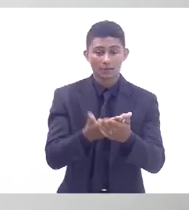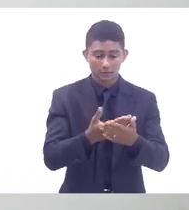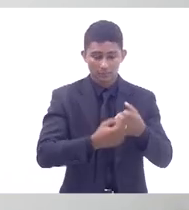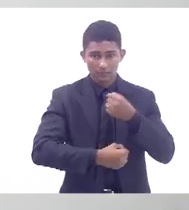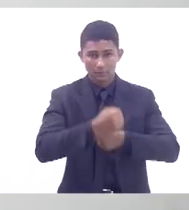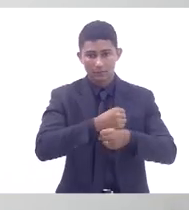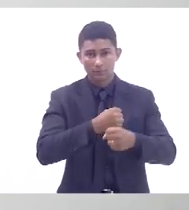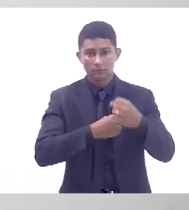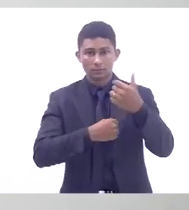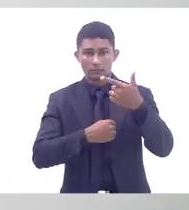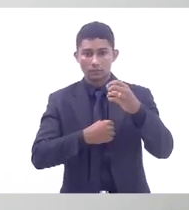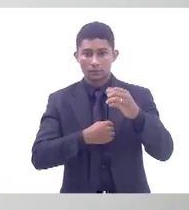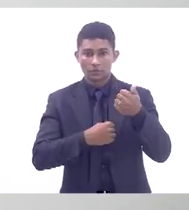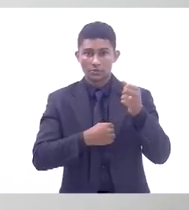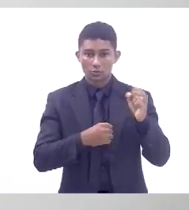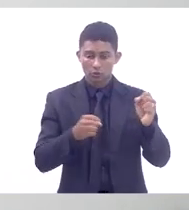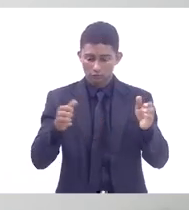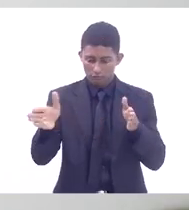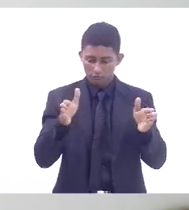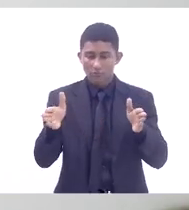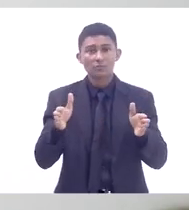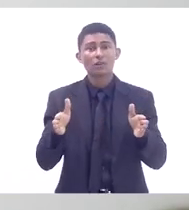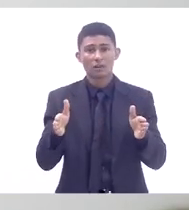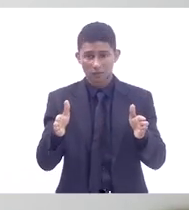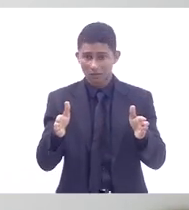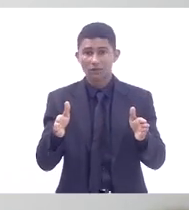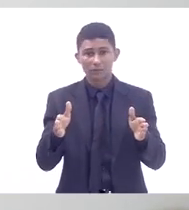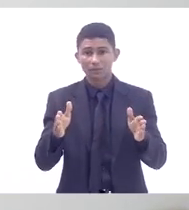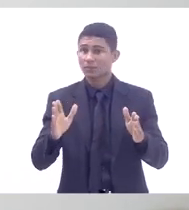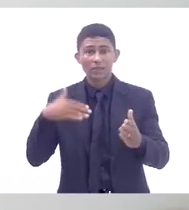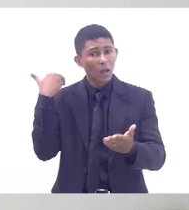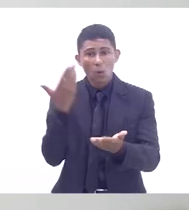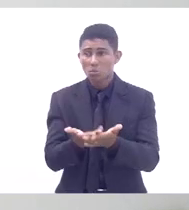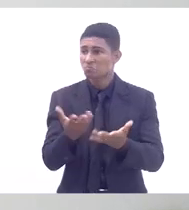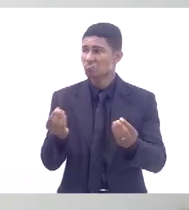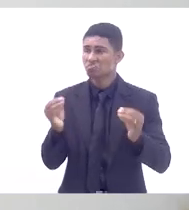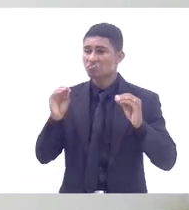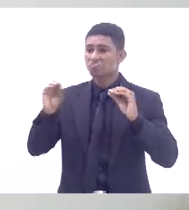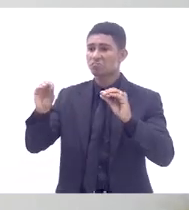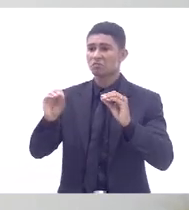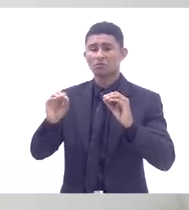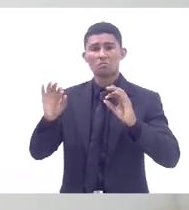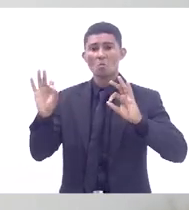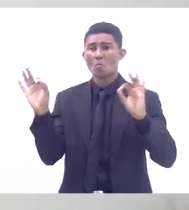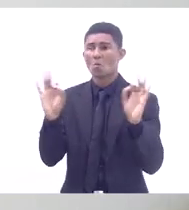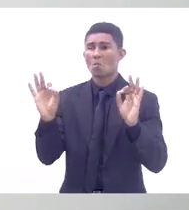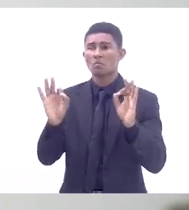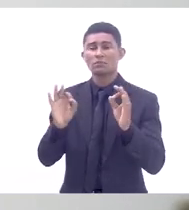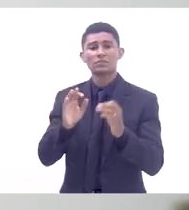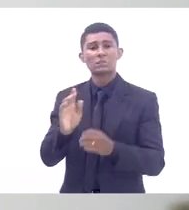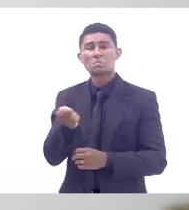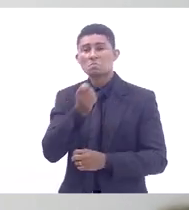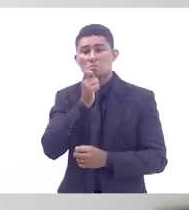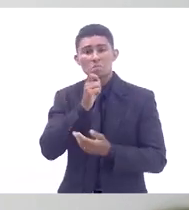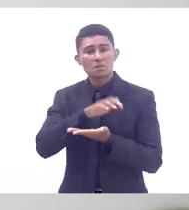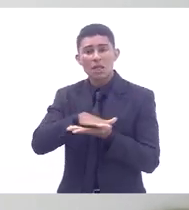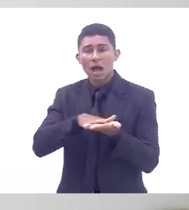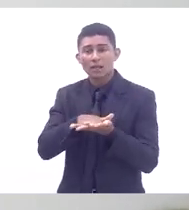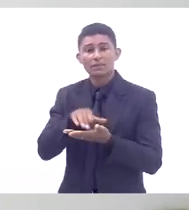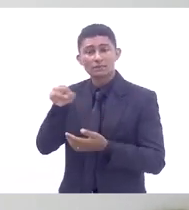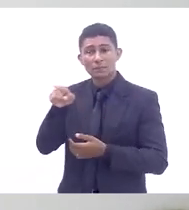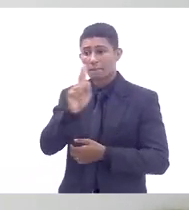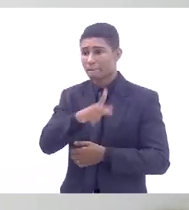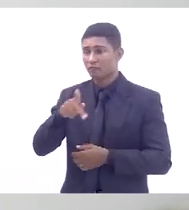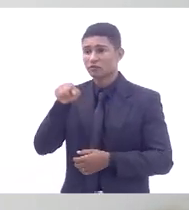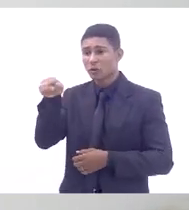publicado eu estou falando de um exemplo e até hoje eu não implantado ou seja esse professor especificamente levou esse